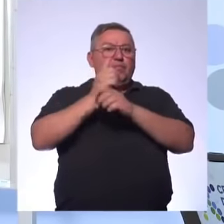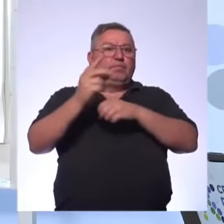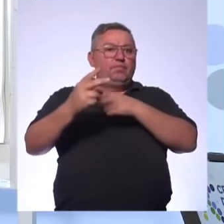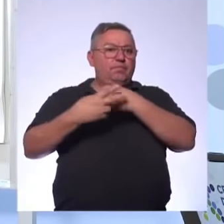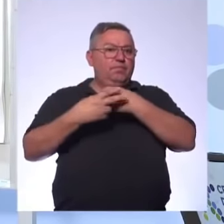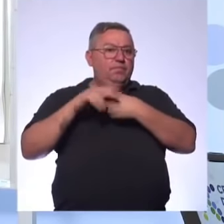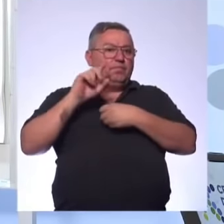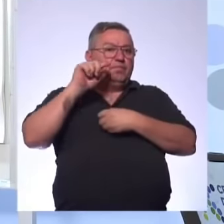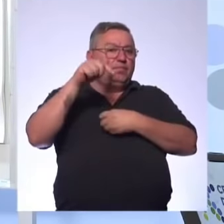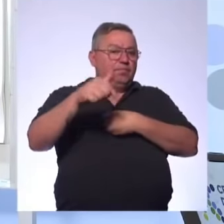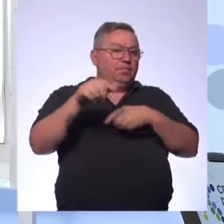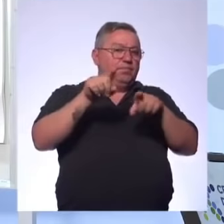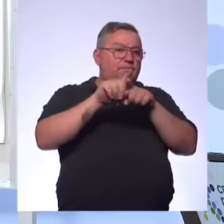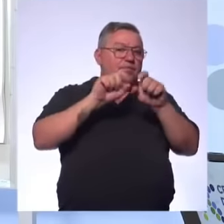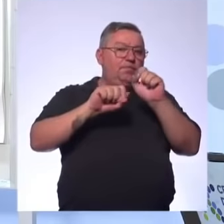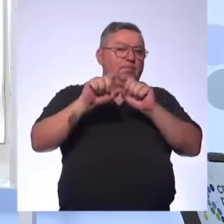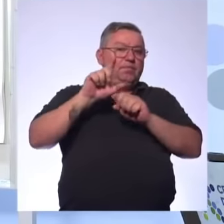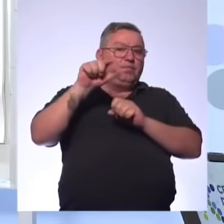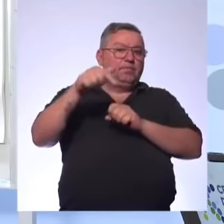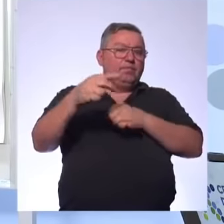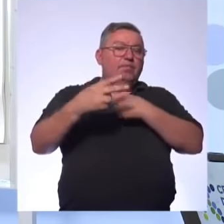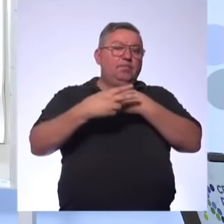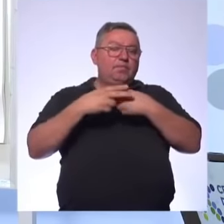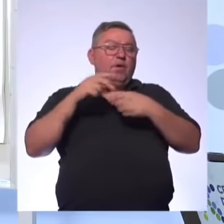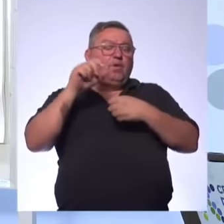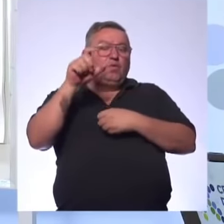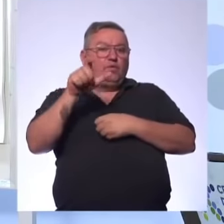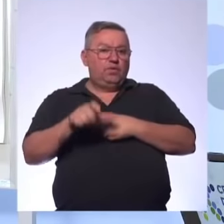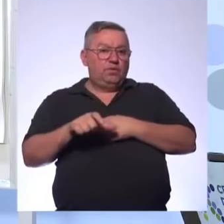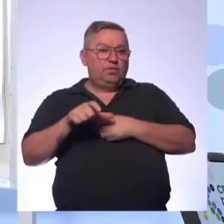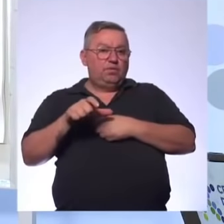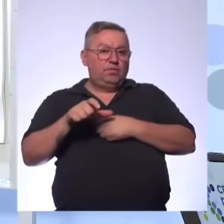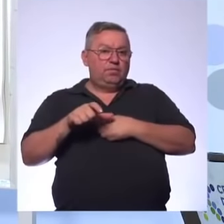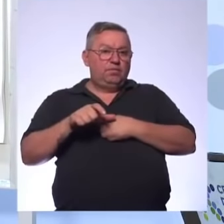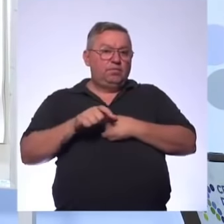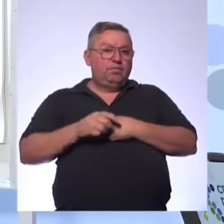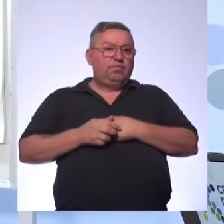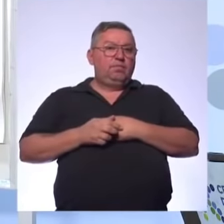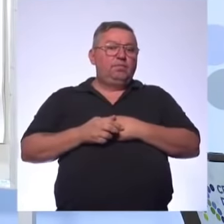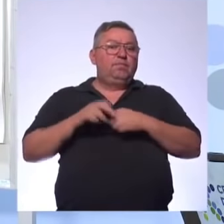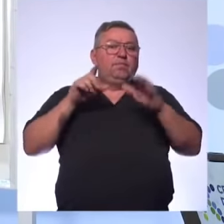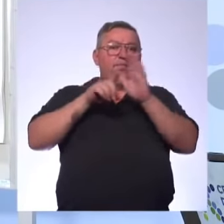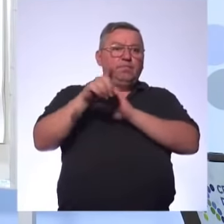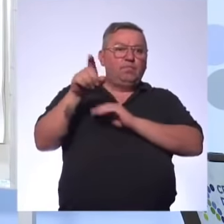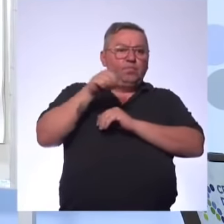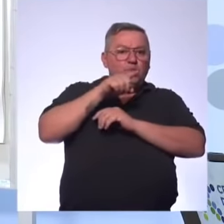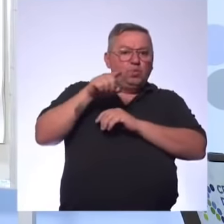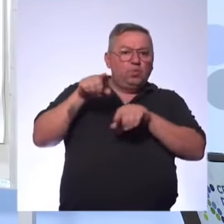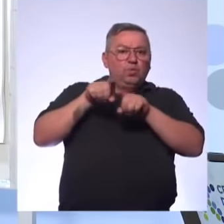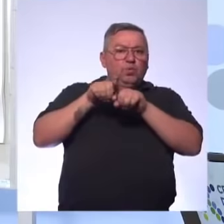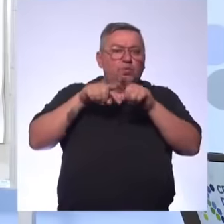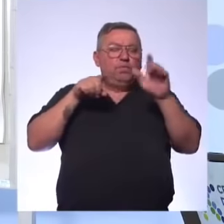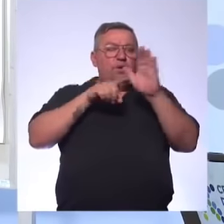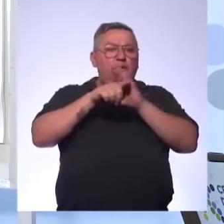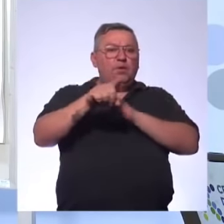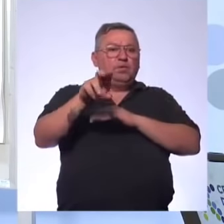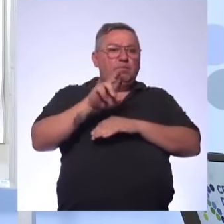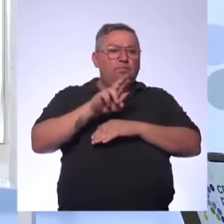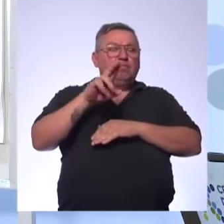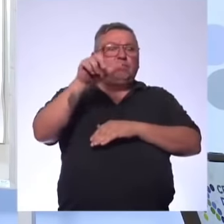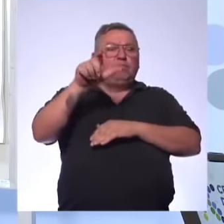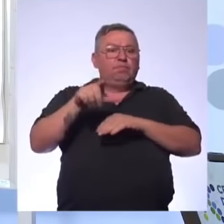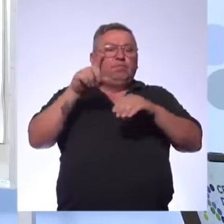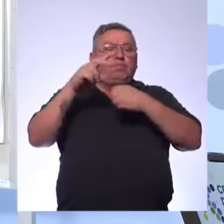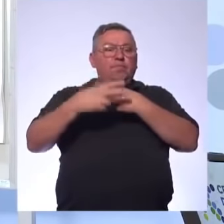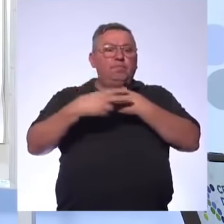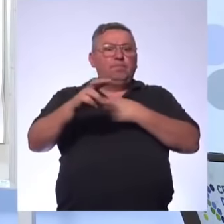verbo que vem depois o w Quest O que vem depois do verbo é o sujeito corto dava o Clécio Sujeito da pergunta sujeito a resposta